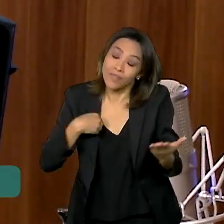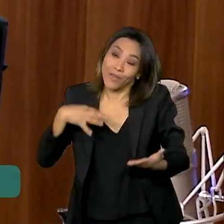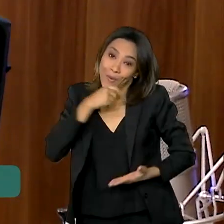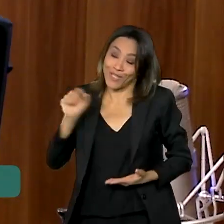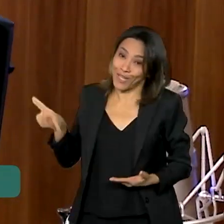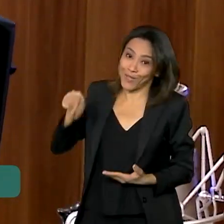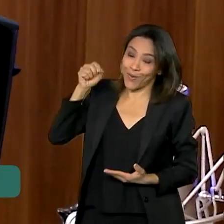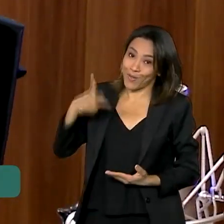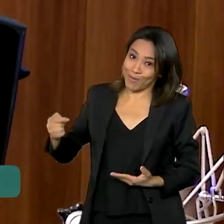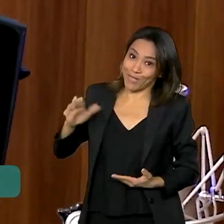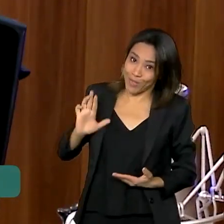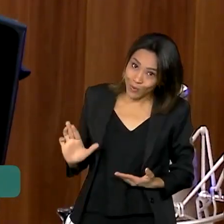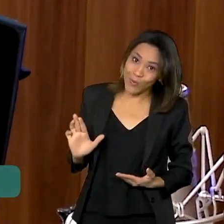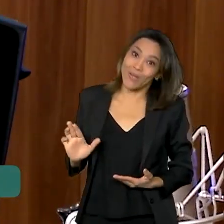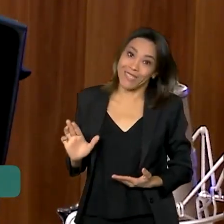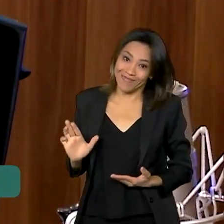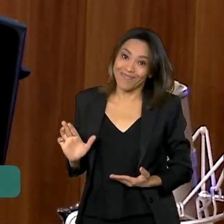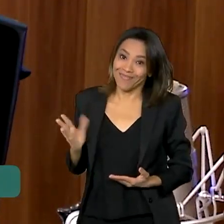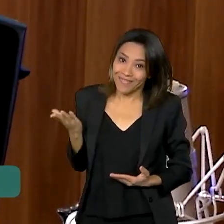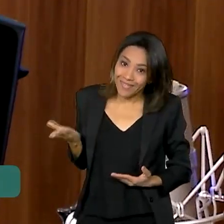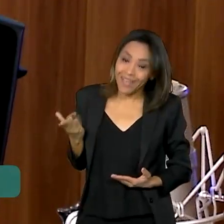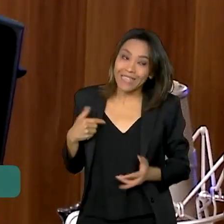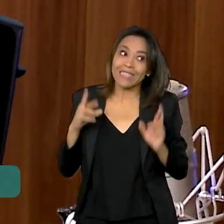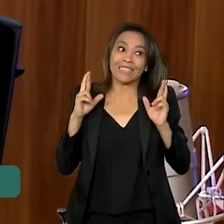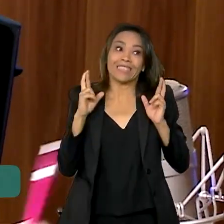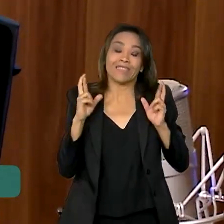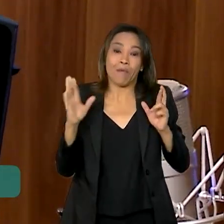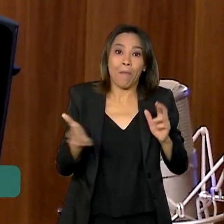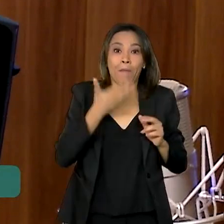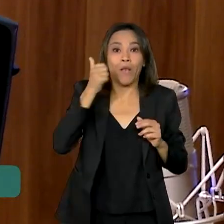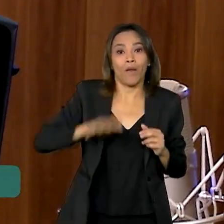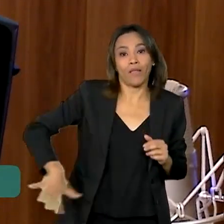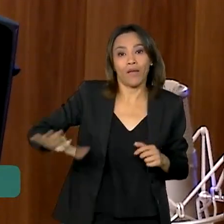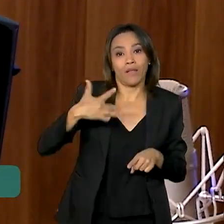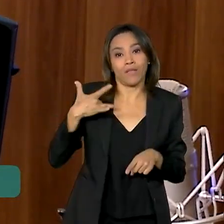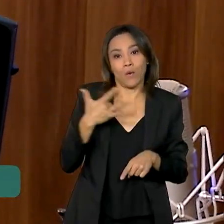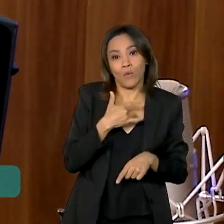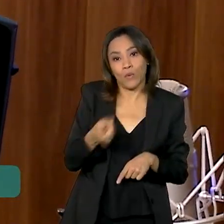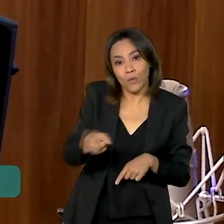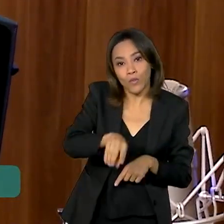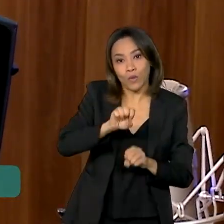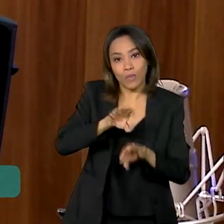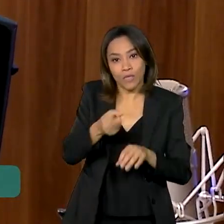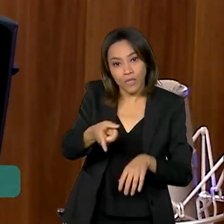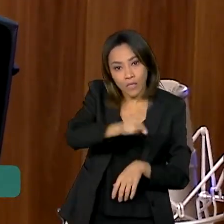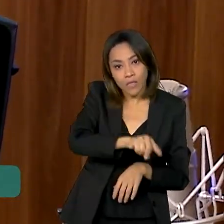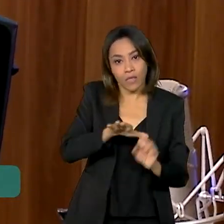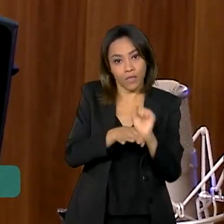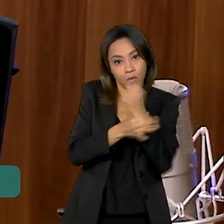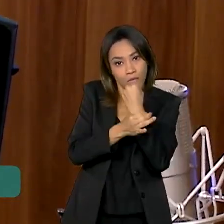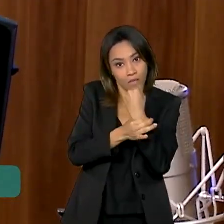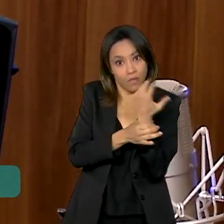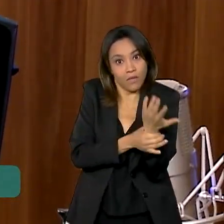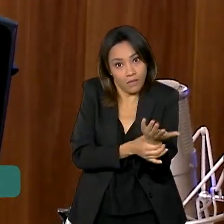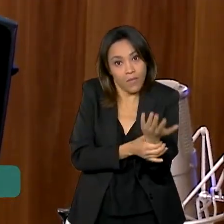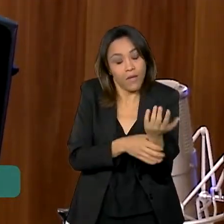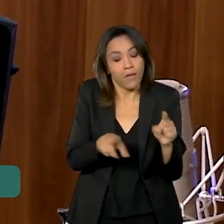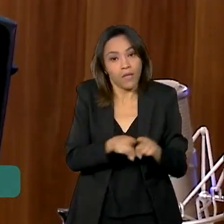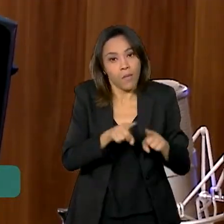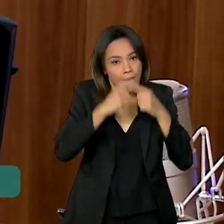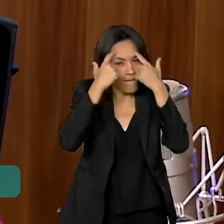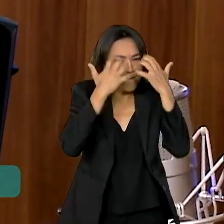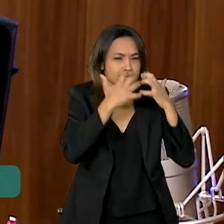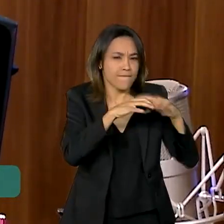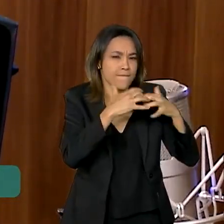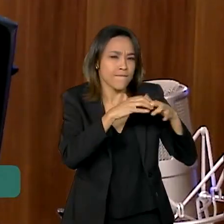Lula trouxe de volta para a população uma expectativa de que a gente vai melhorar a saúde pública, a educação pública, a segurança pública, né? A capacidade,